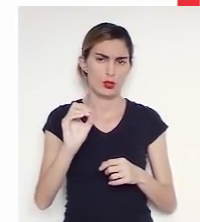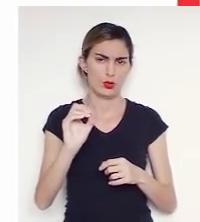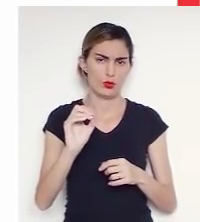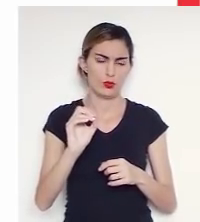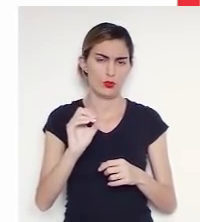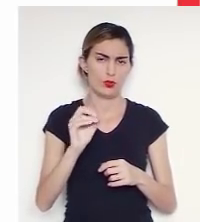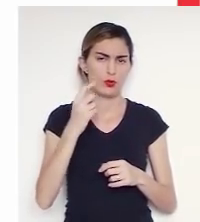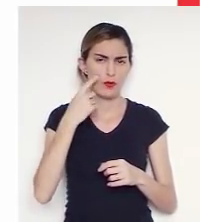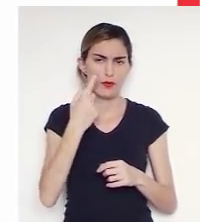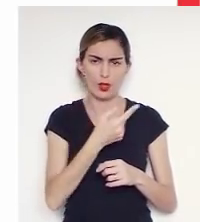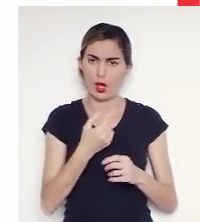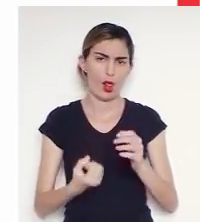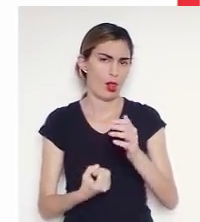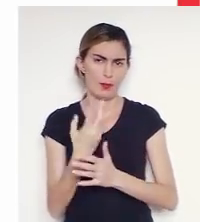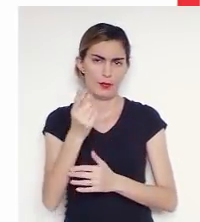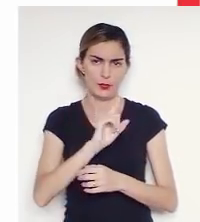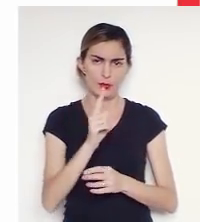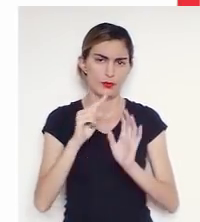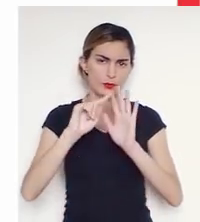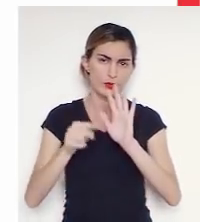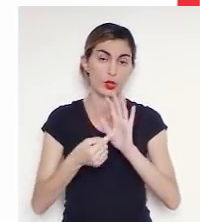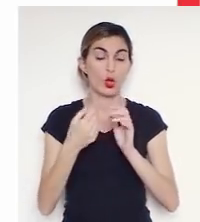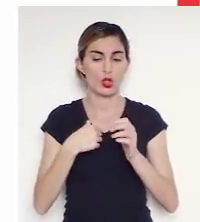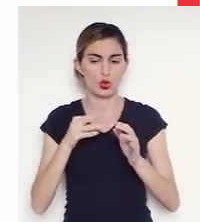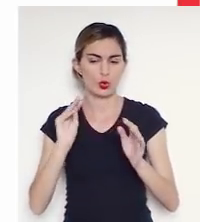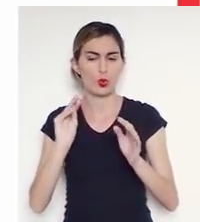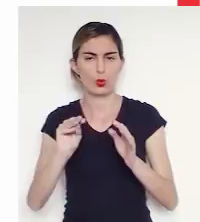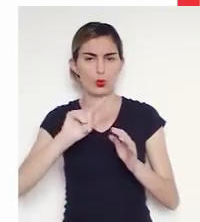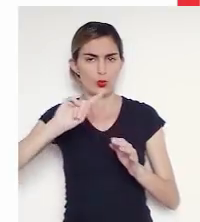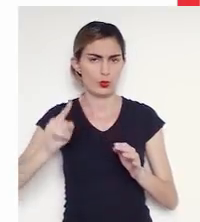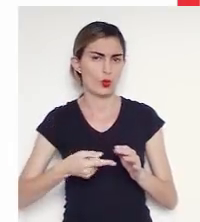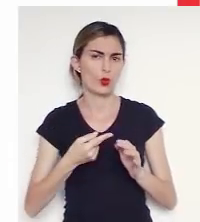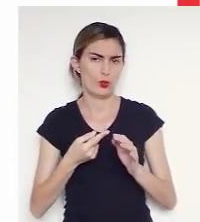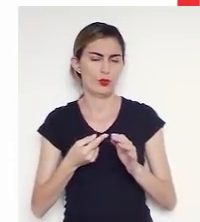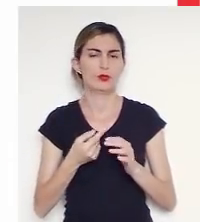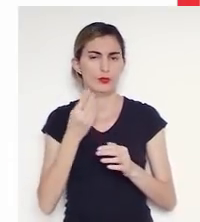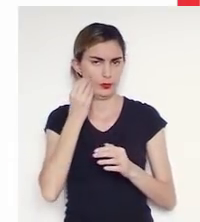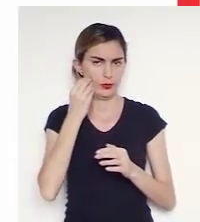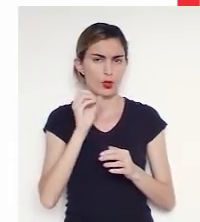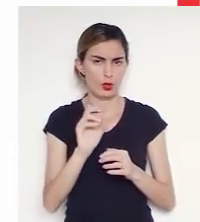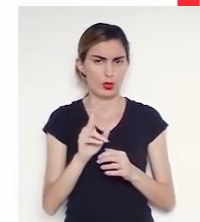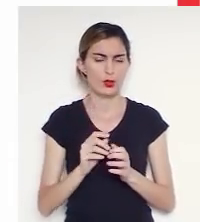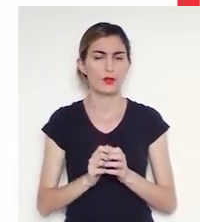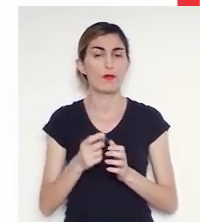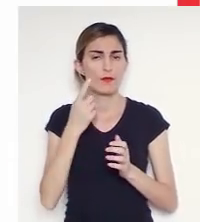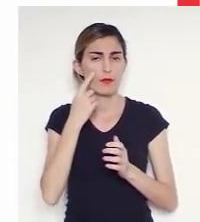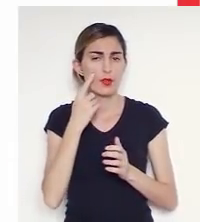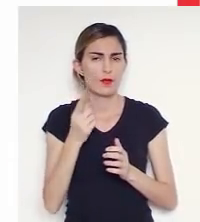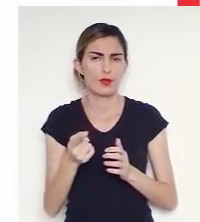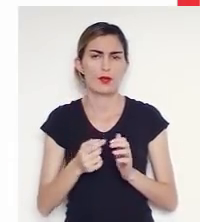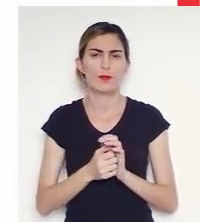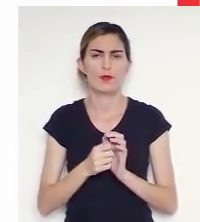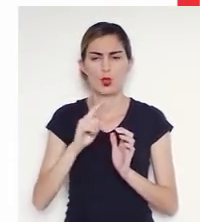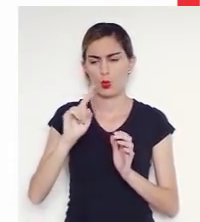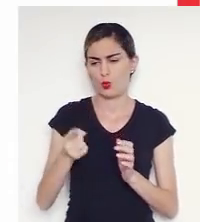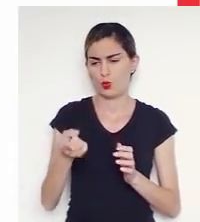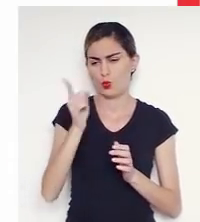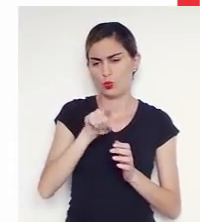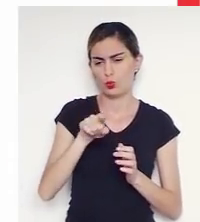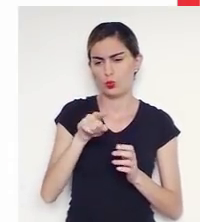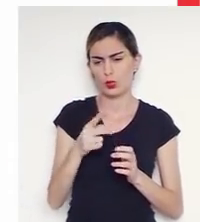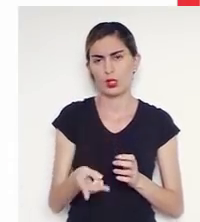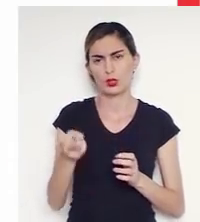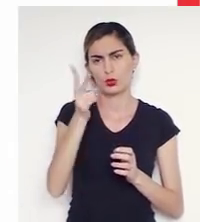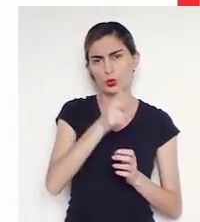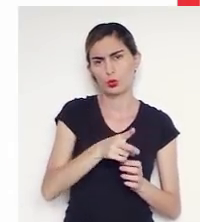2000,0. Originalmente ela não aparecia, mas a gente foi lá e colocou, de propósito, ok? Então vamos lá, ó. Uma